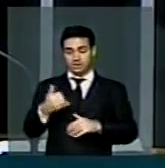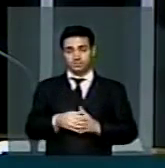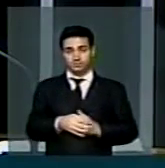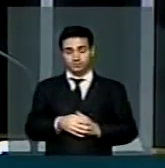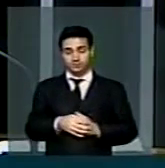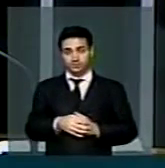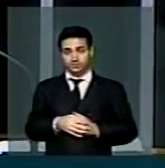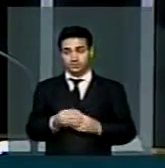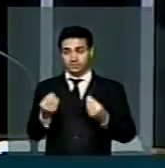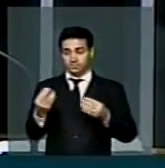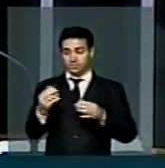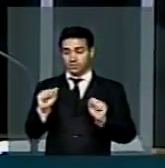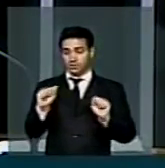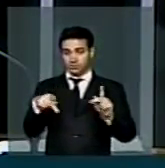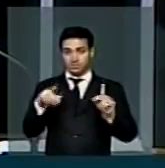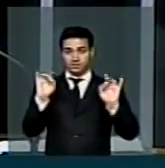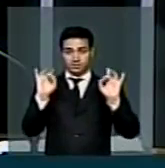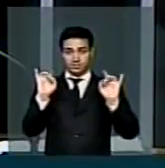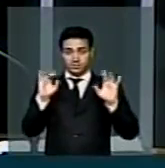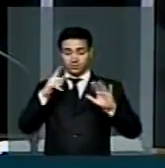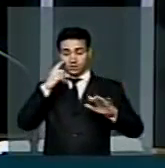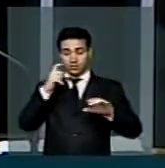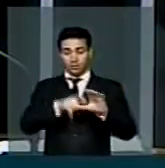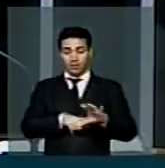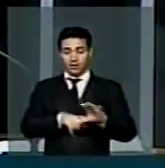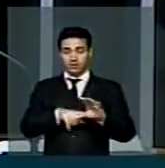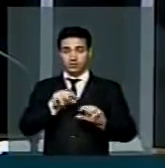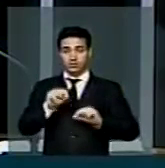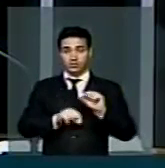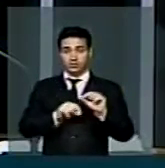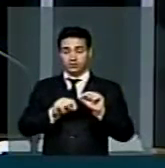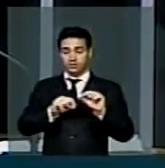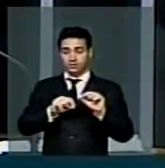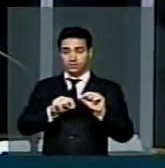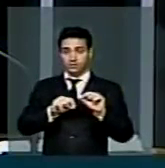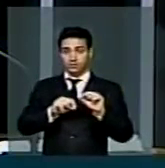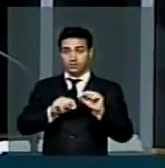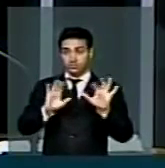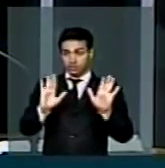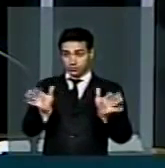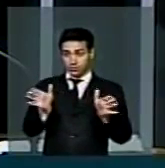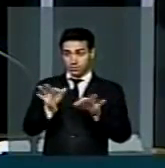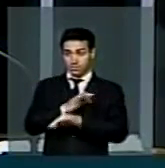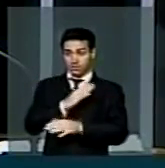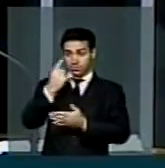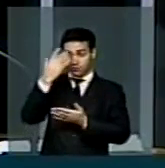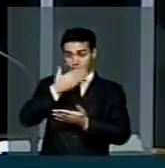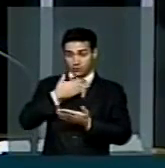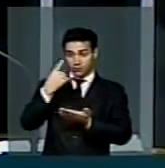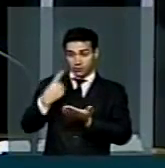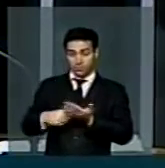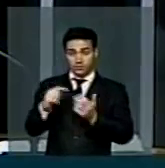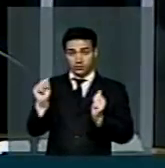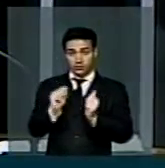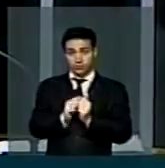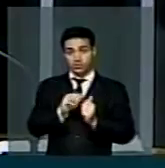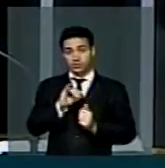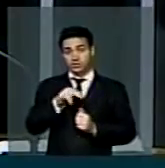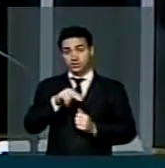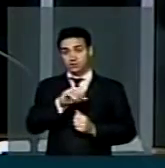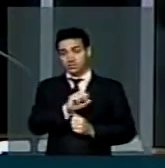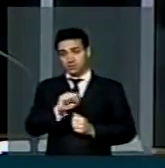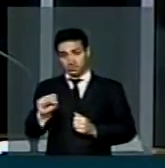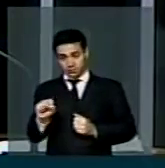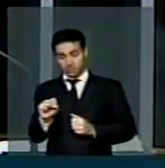A concessão da aposentadoria especial dependerá de comprovação pelo segurado junto ao